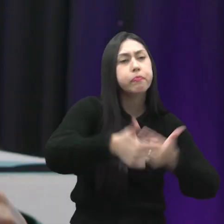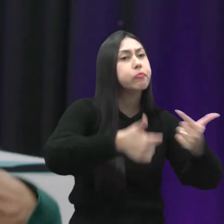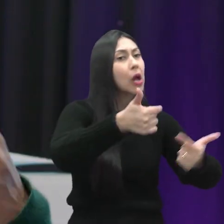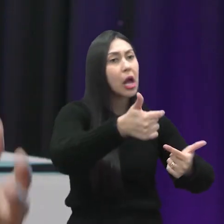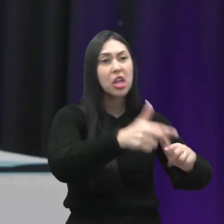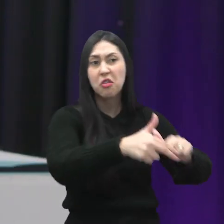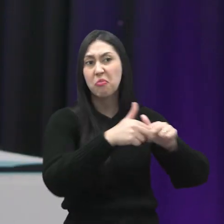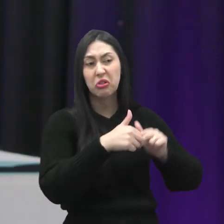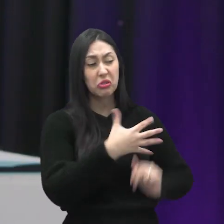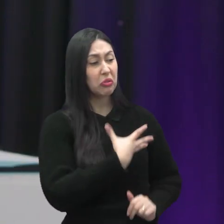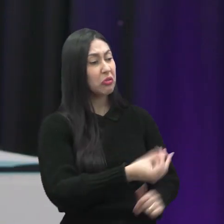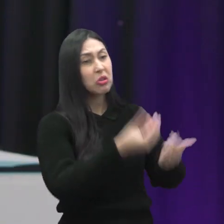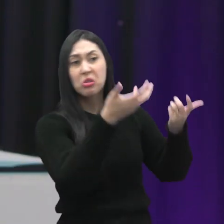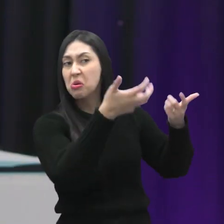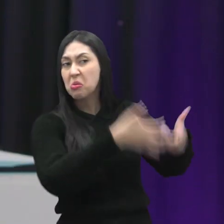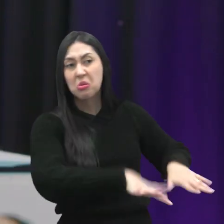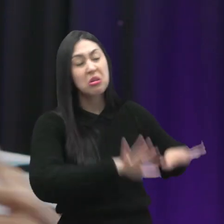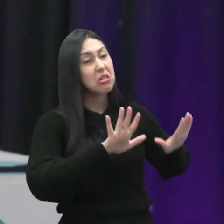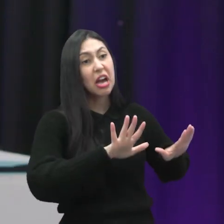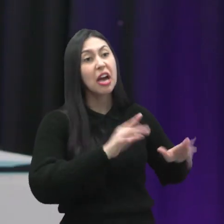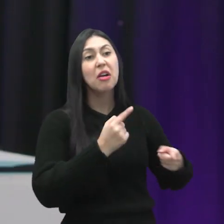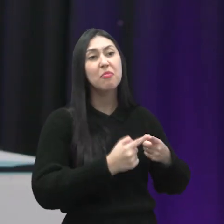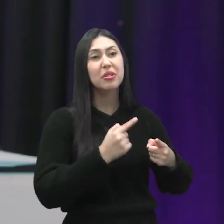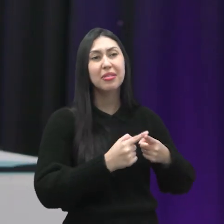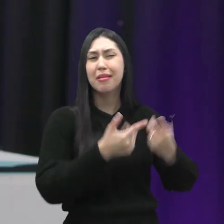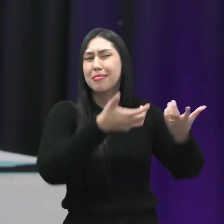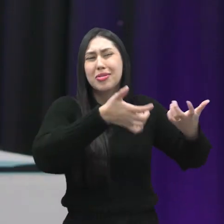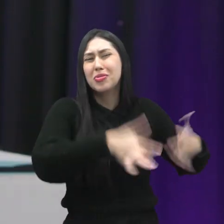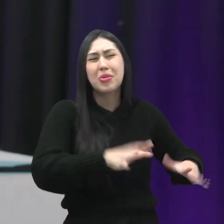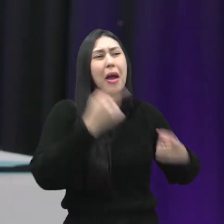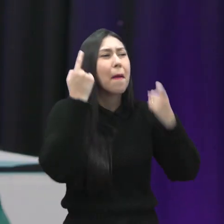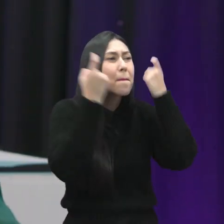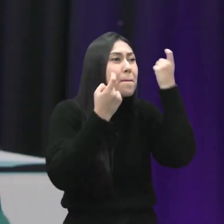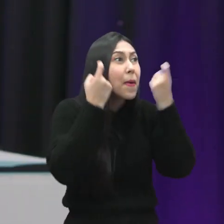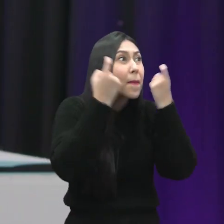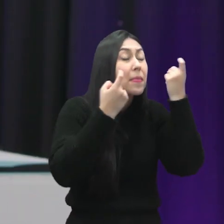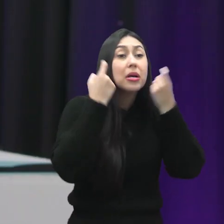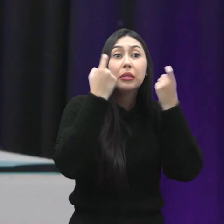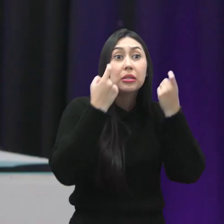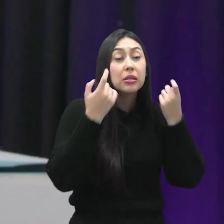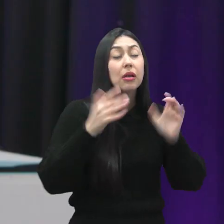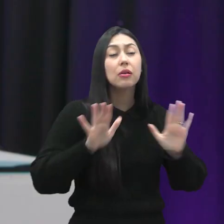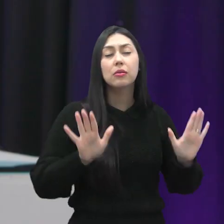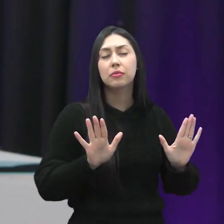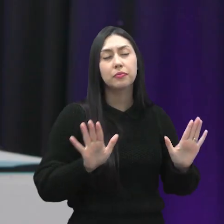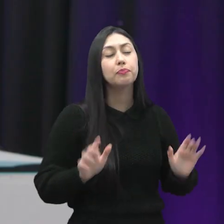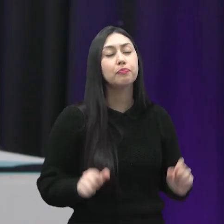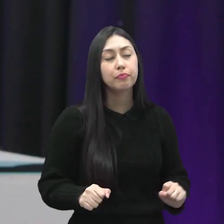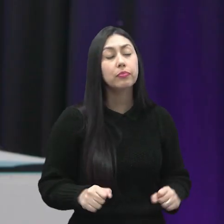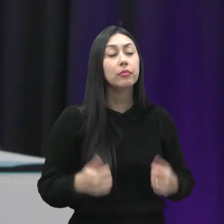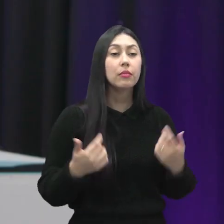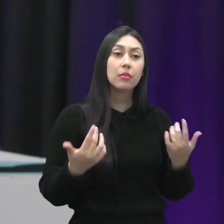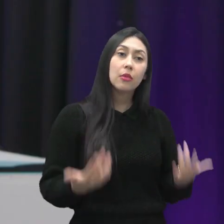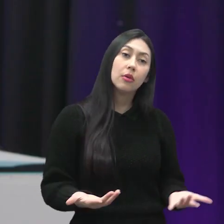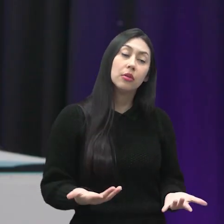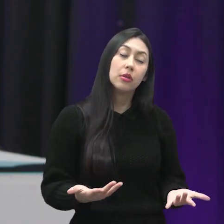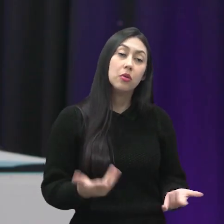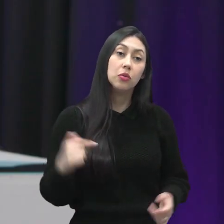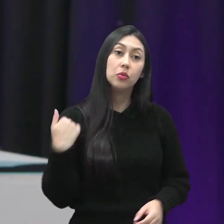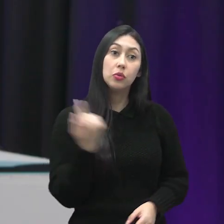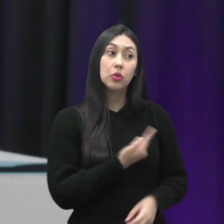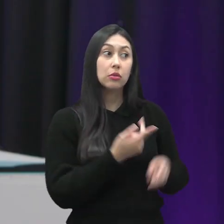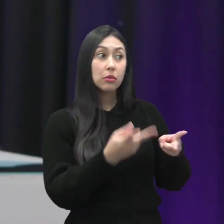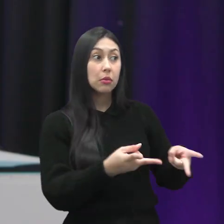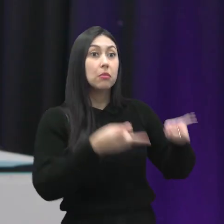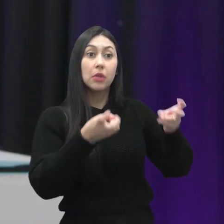ter filhos justamente por essa questão de preocupações mesmo com a possibilidade de ter filhos, né? Então, a gente tem